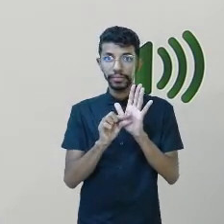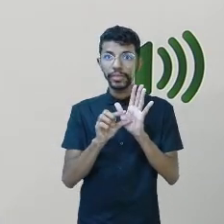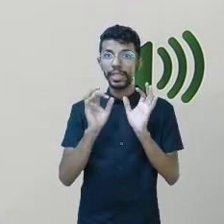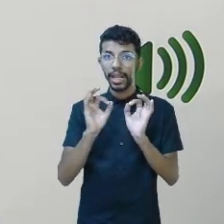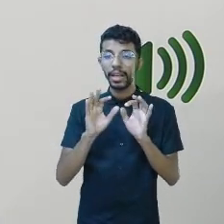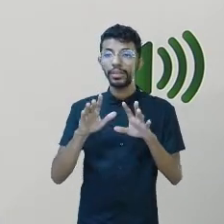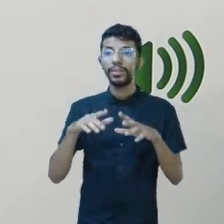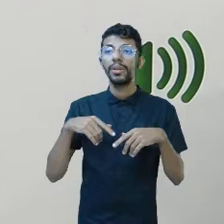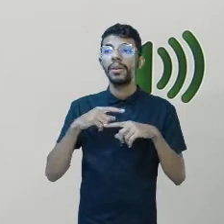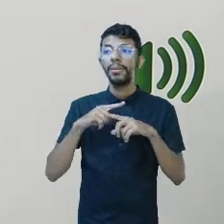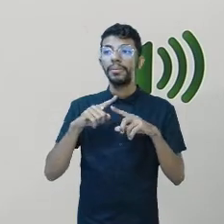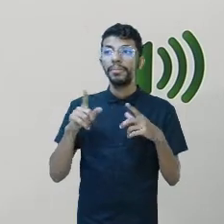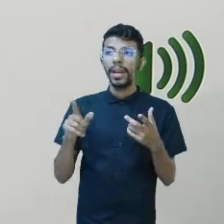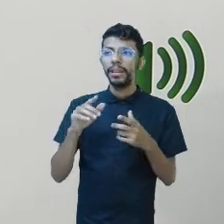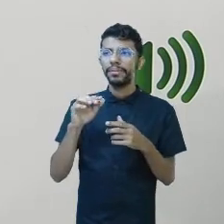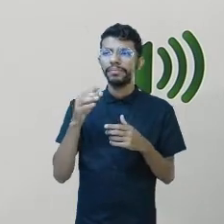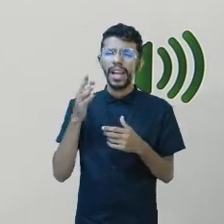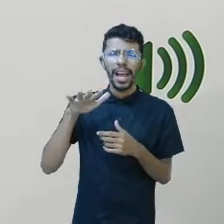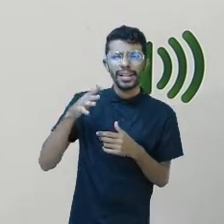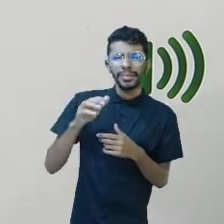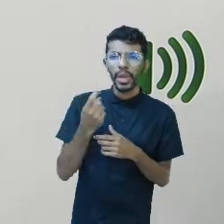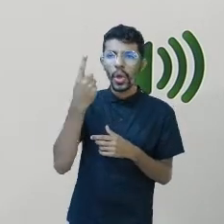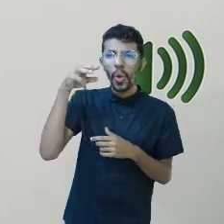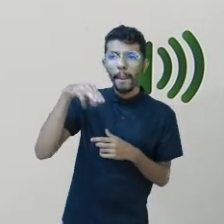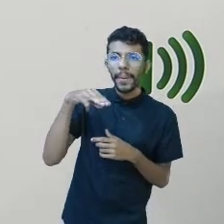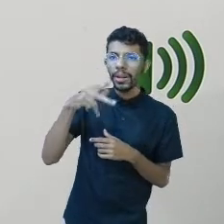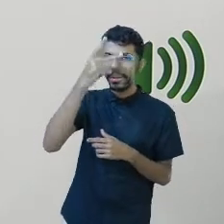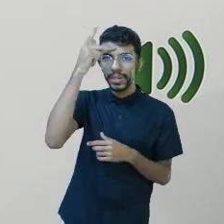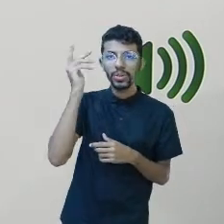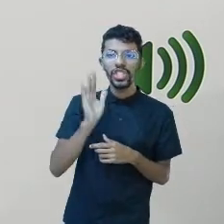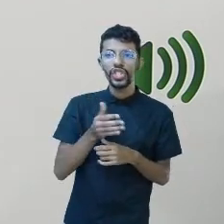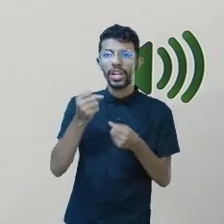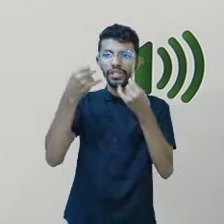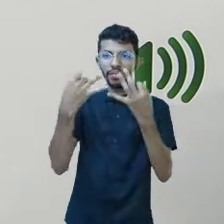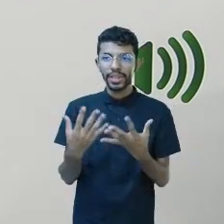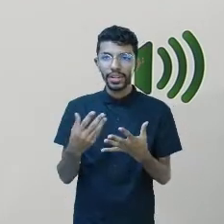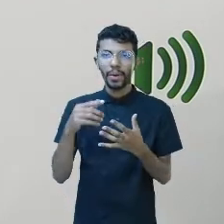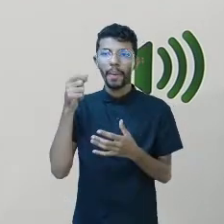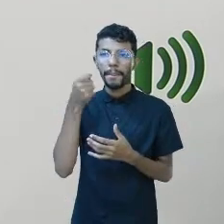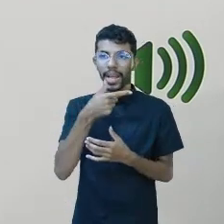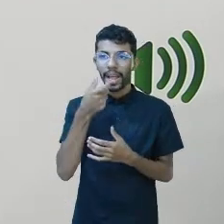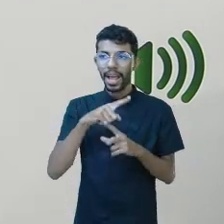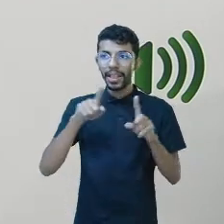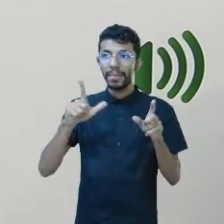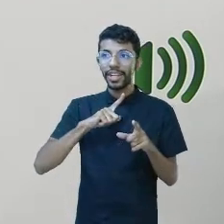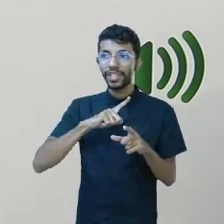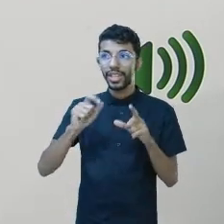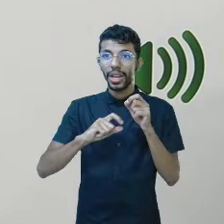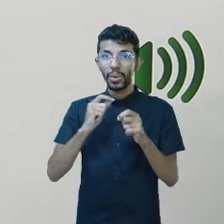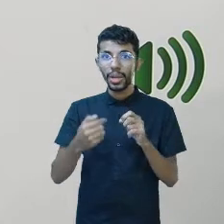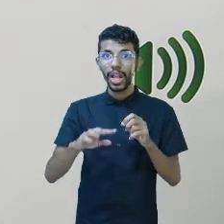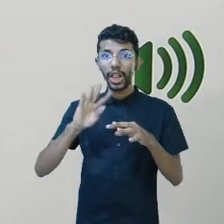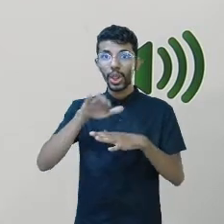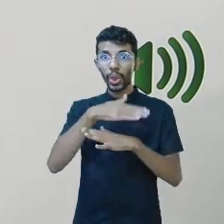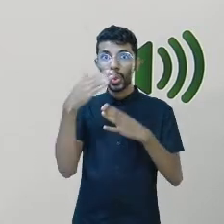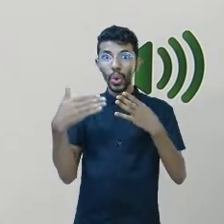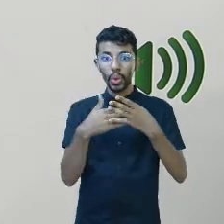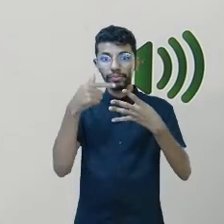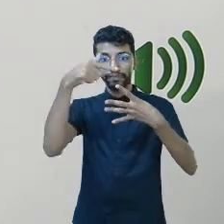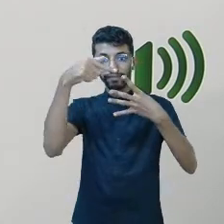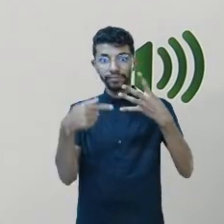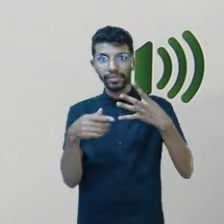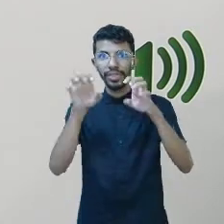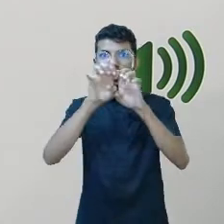breve, geralmente em 1 minutinho a pessoa já contou a piada, mas tem toda essa